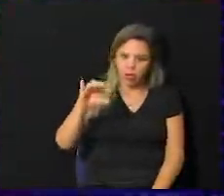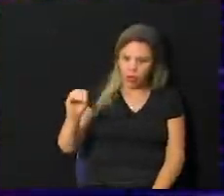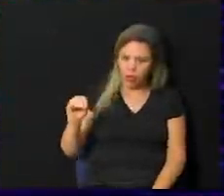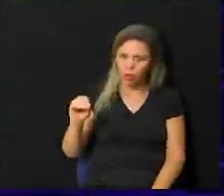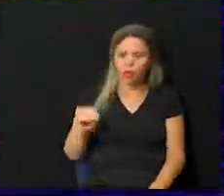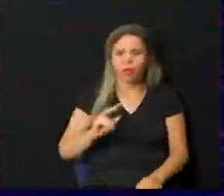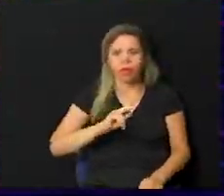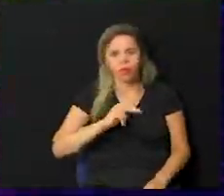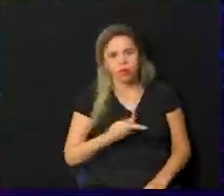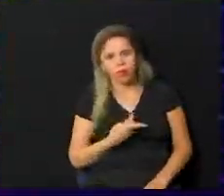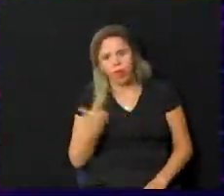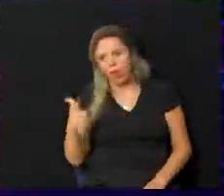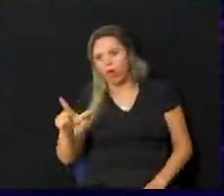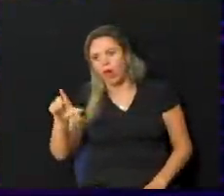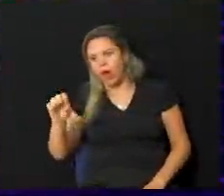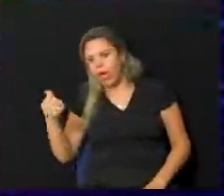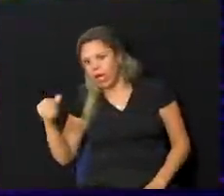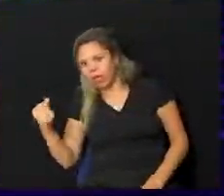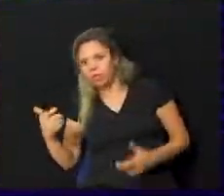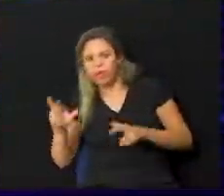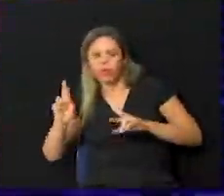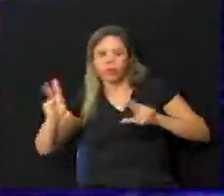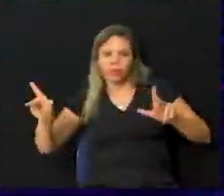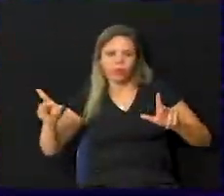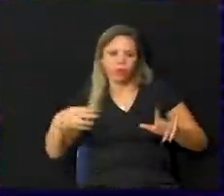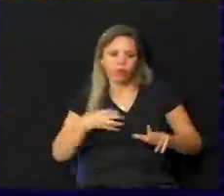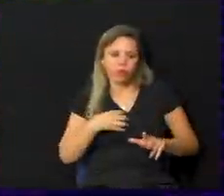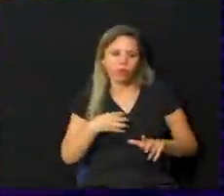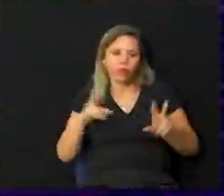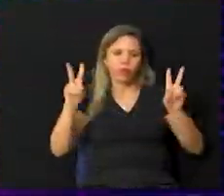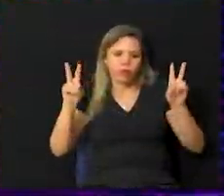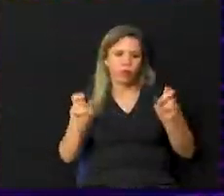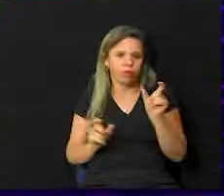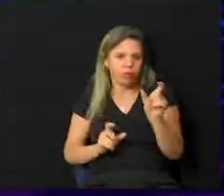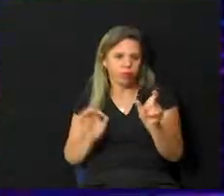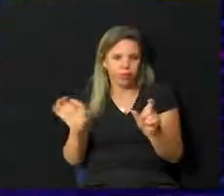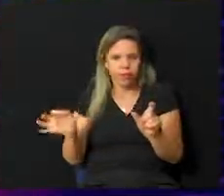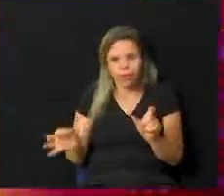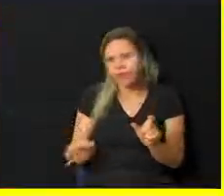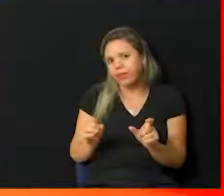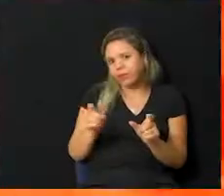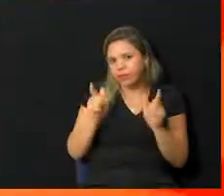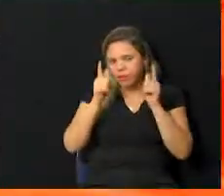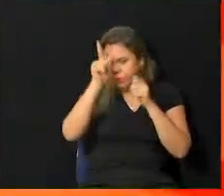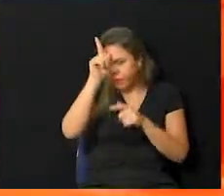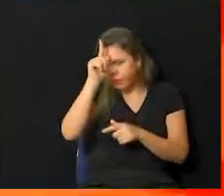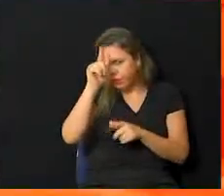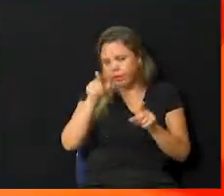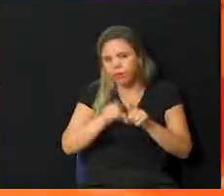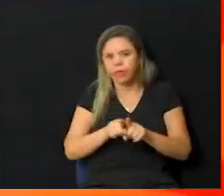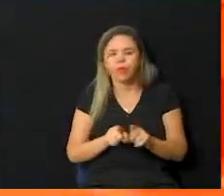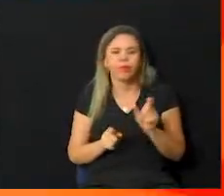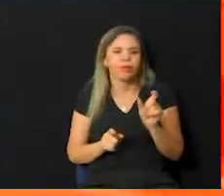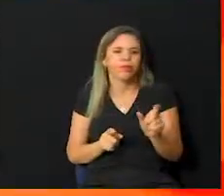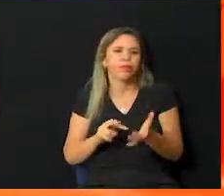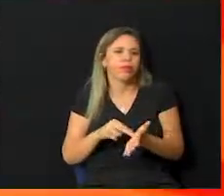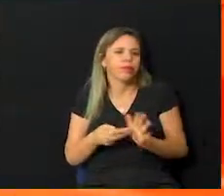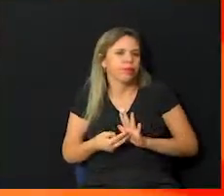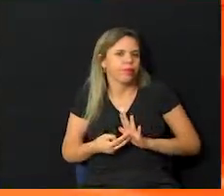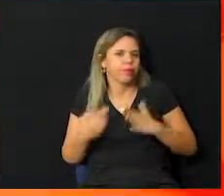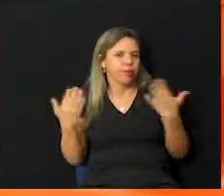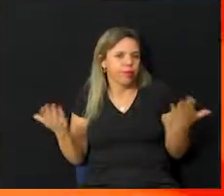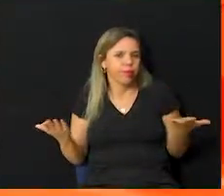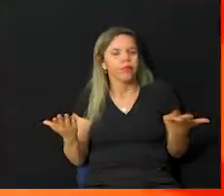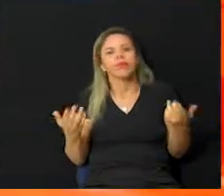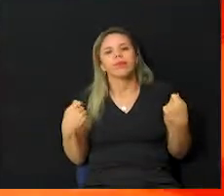das meninas seja bissexual e a outra lésbica. Então, assim, o termo certo é sáfico, que vem do grego, vem da Safo de Lesbos.